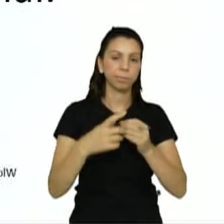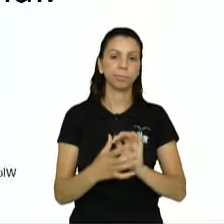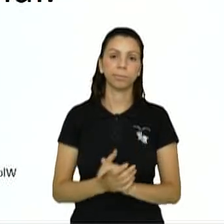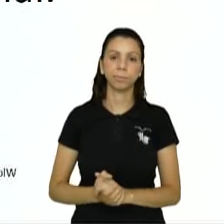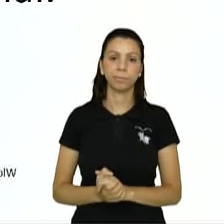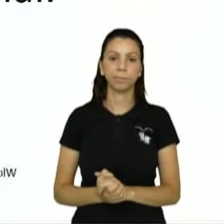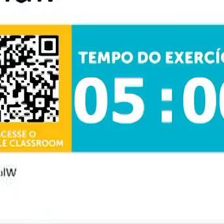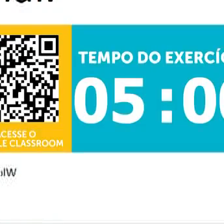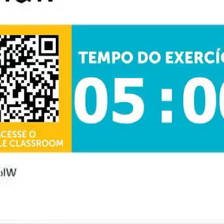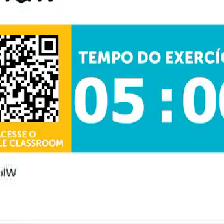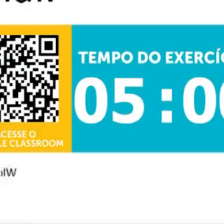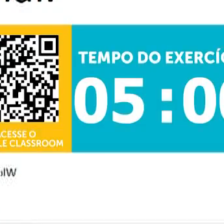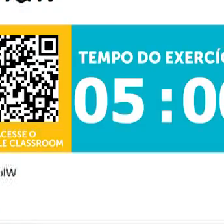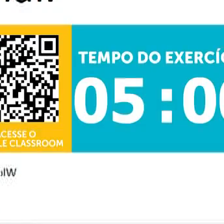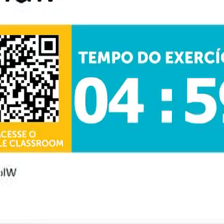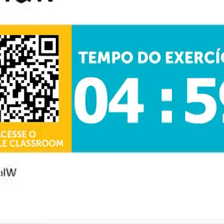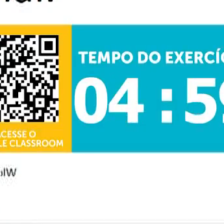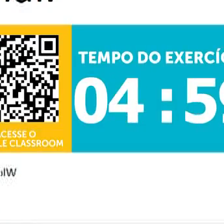volta.